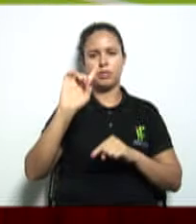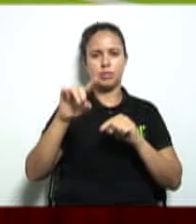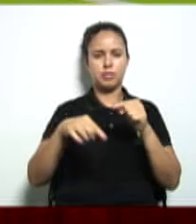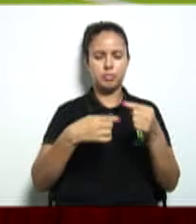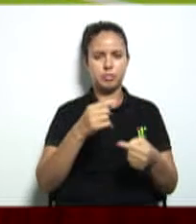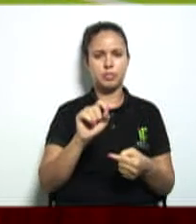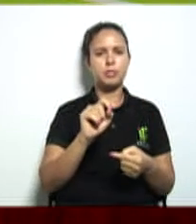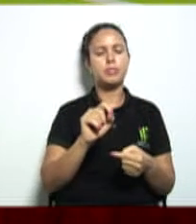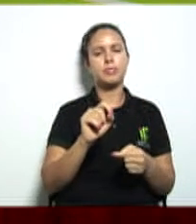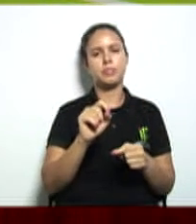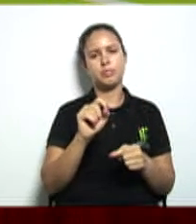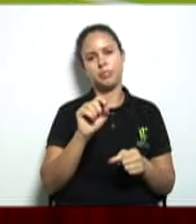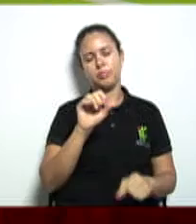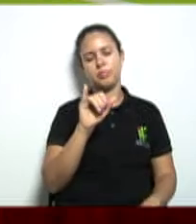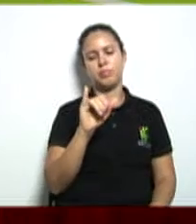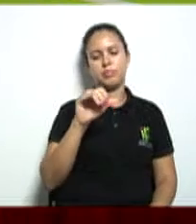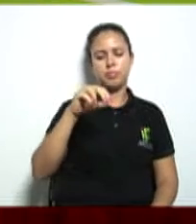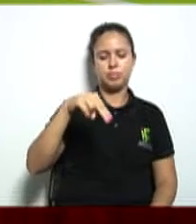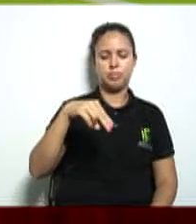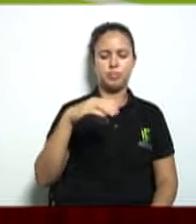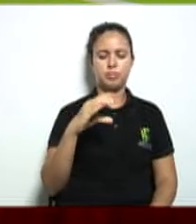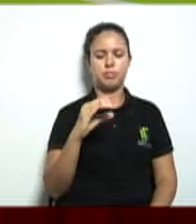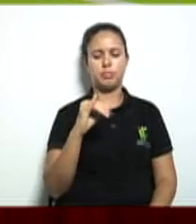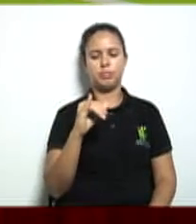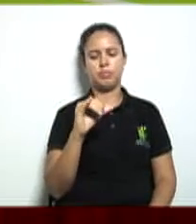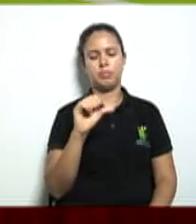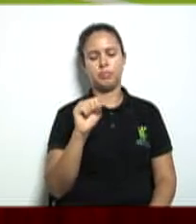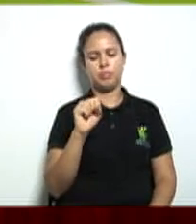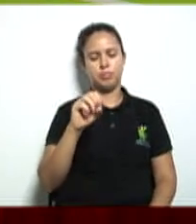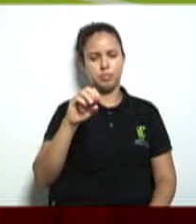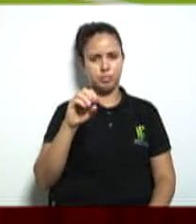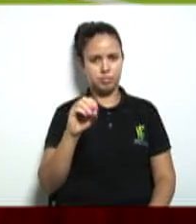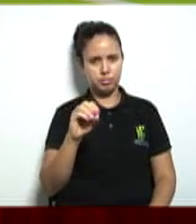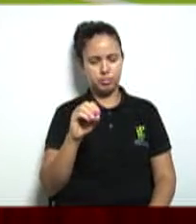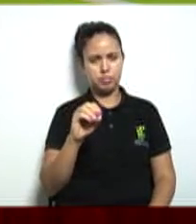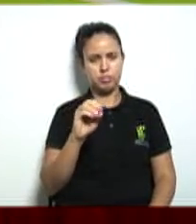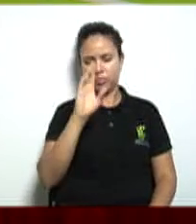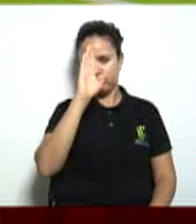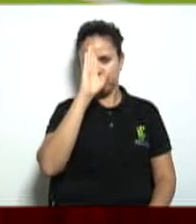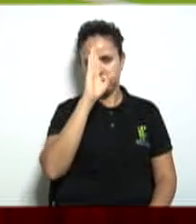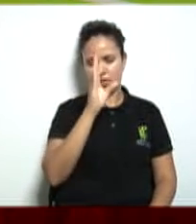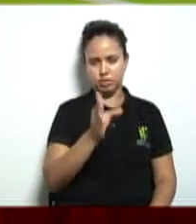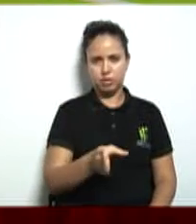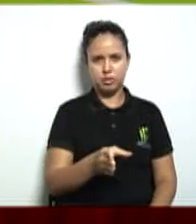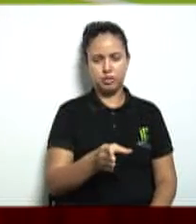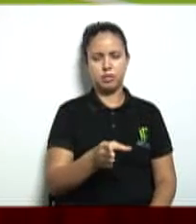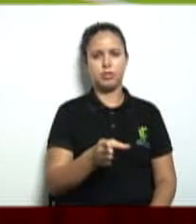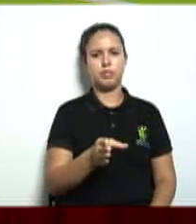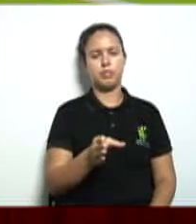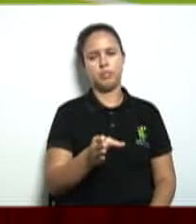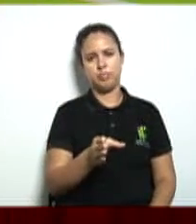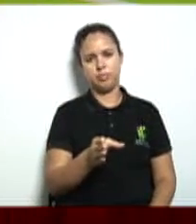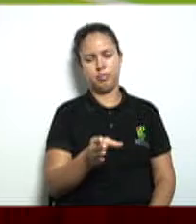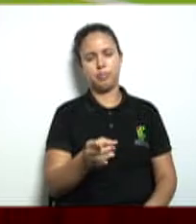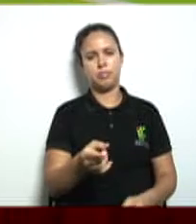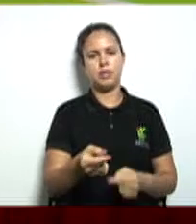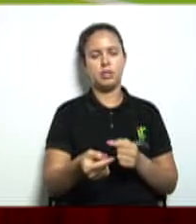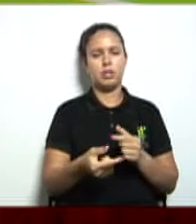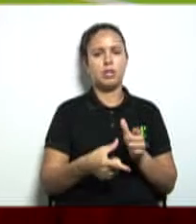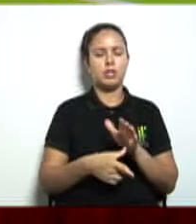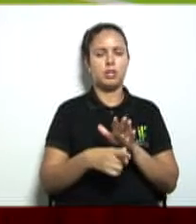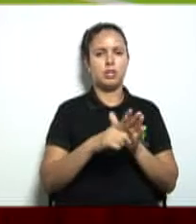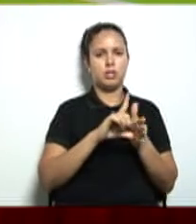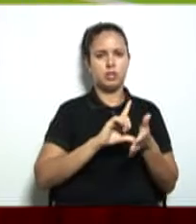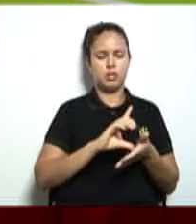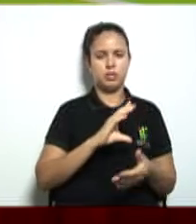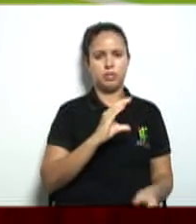passam a ler o inciso. Não é interessante que a gente leia o inciso diretamente sem ler lá o caput do artigo, né, para não ficar